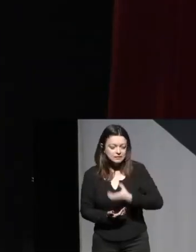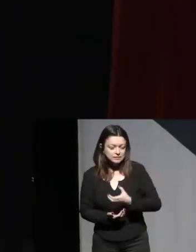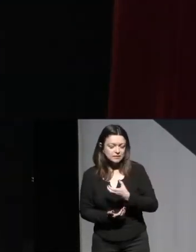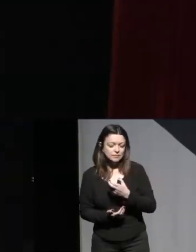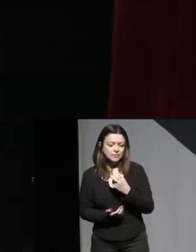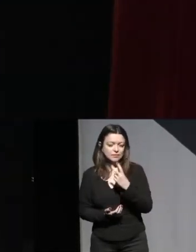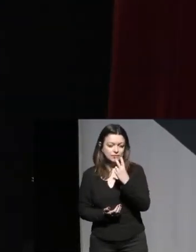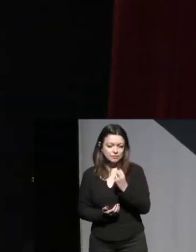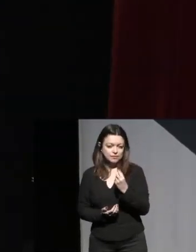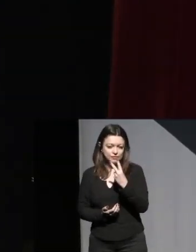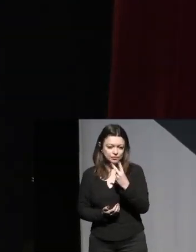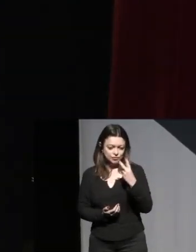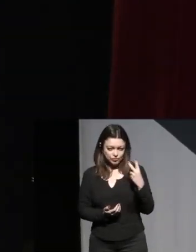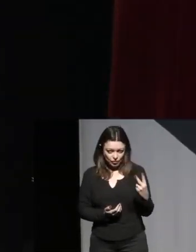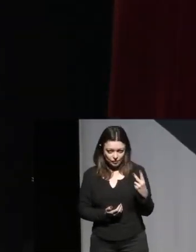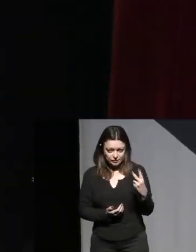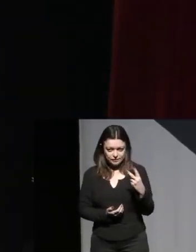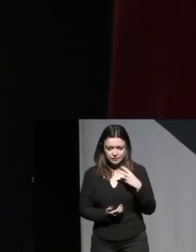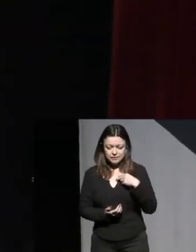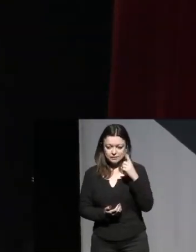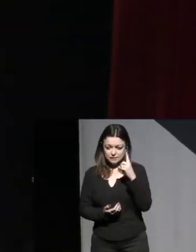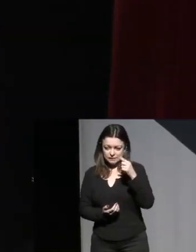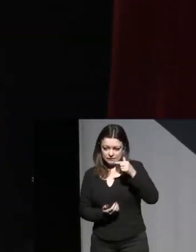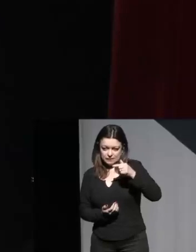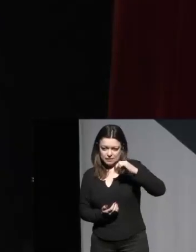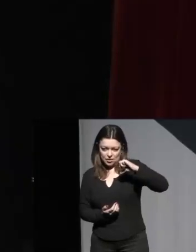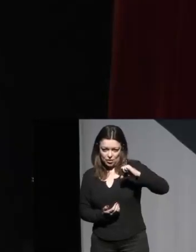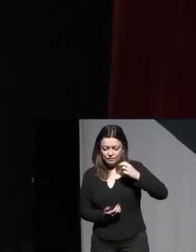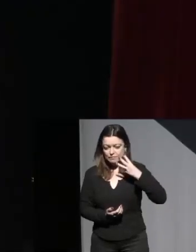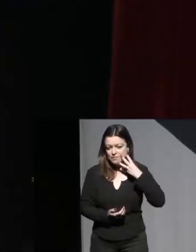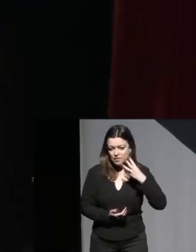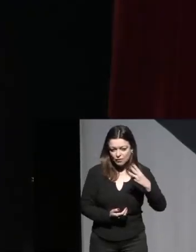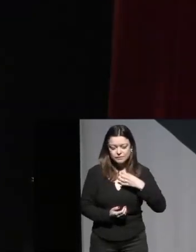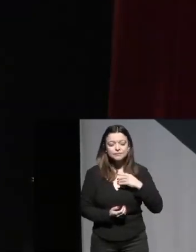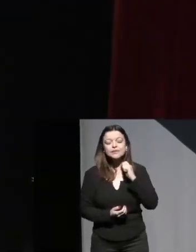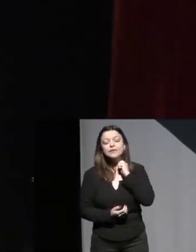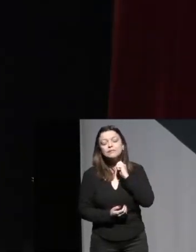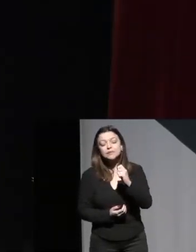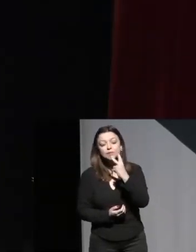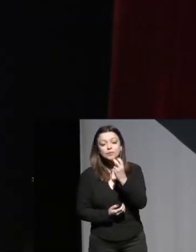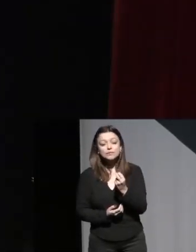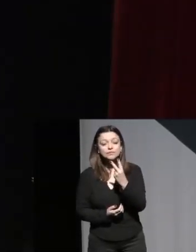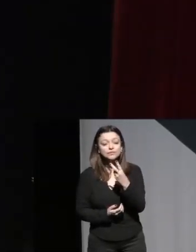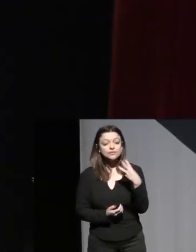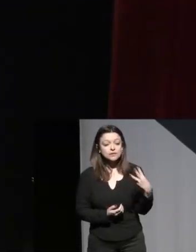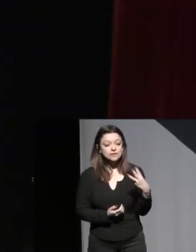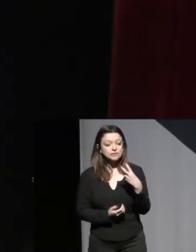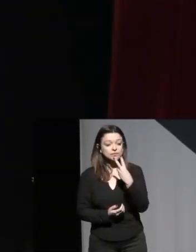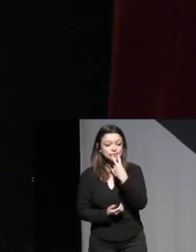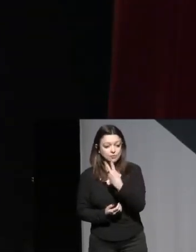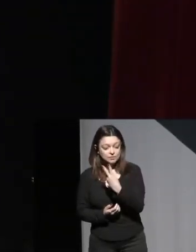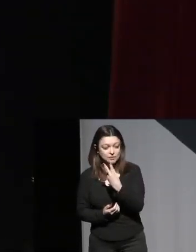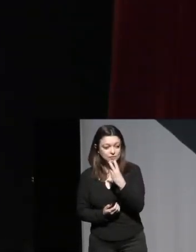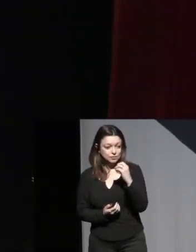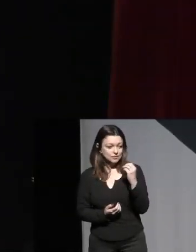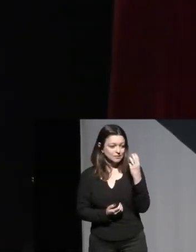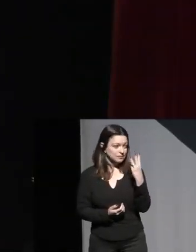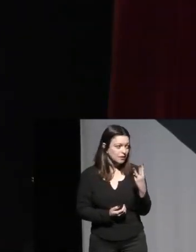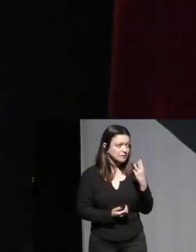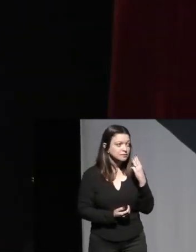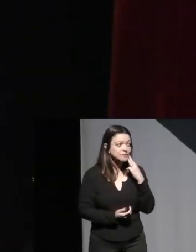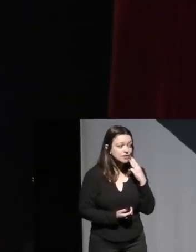bilhões. Abril de 2023, 203 bilhões. Né? Dezembro